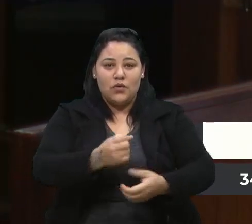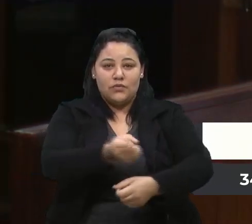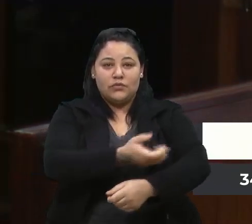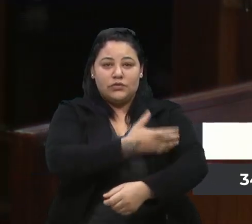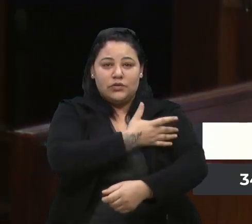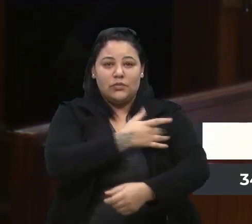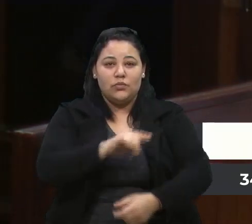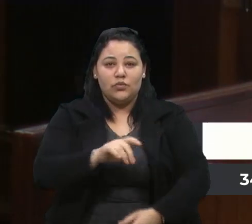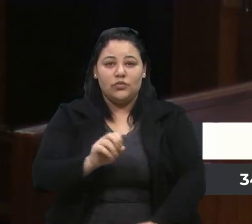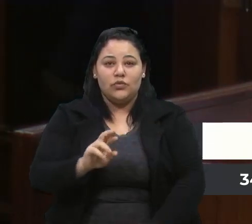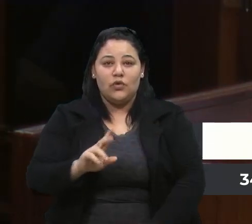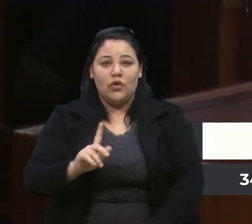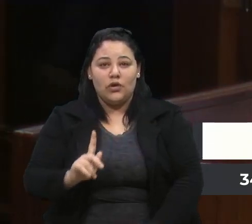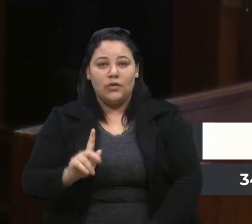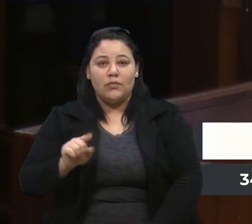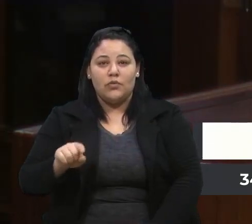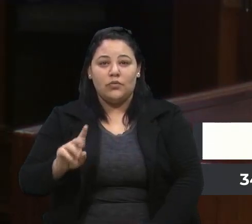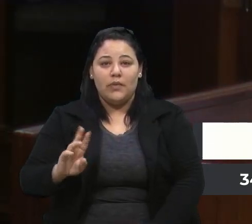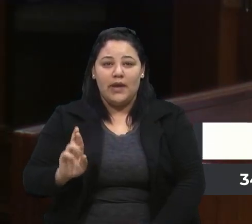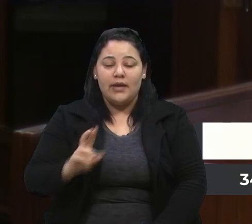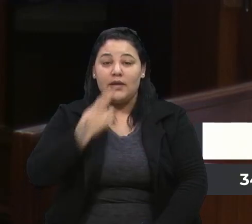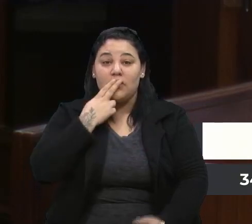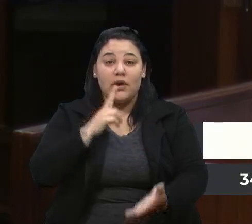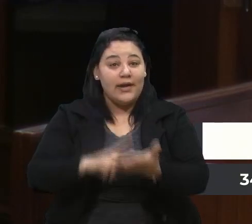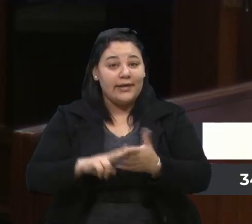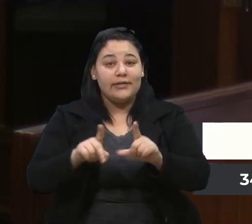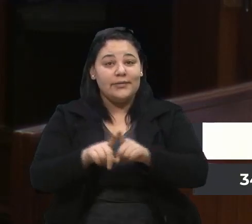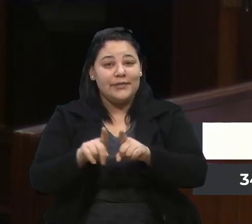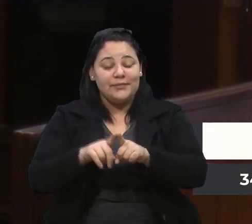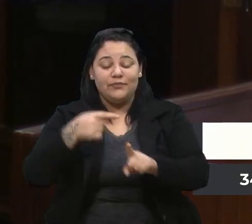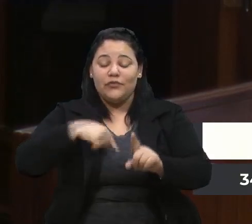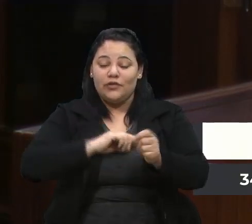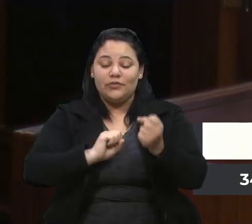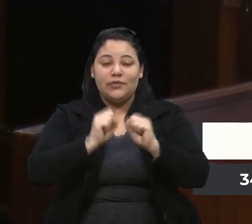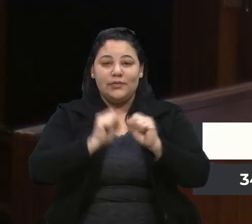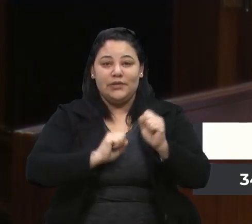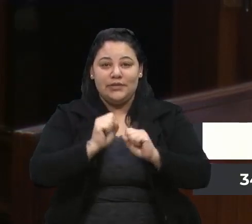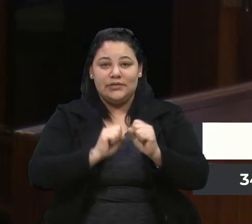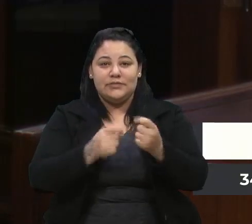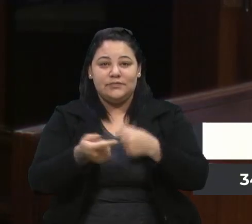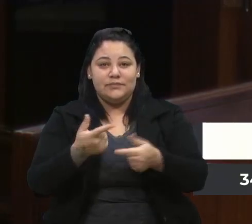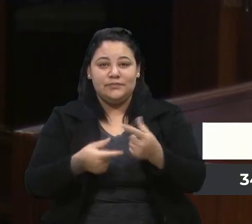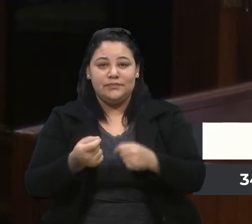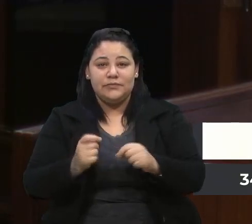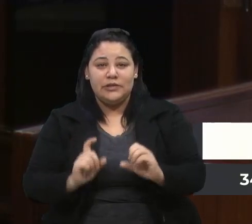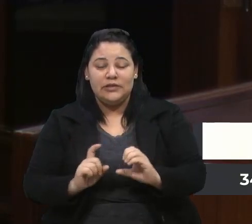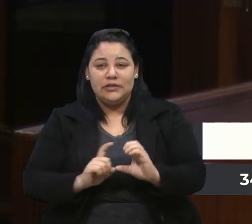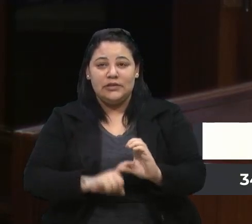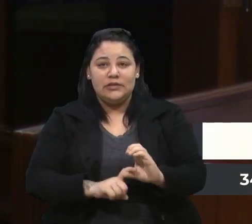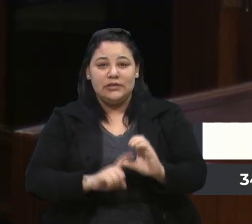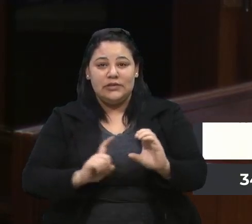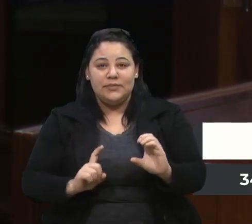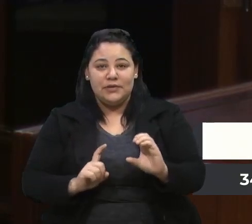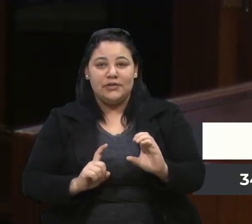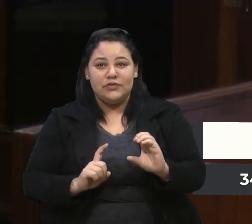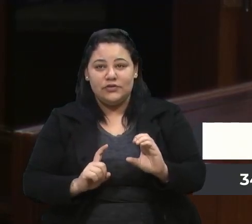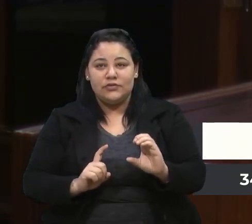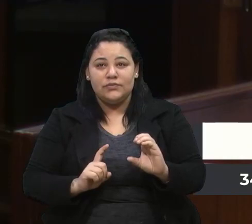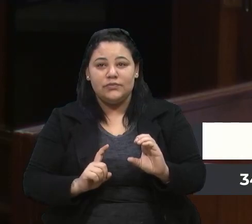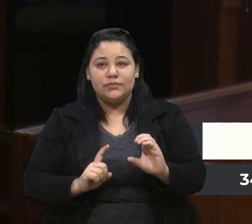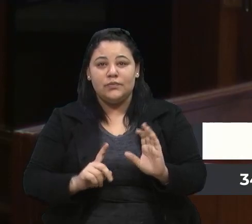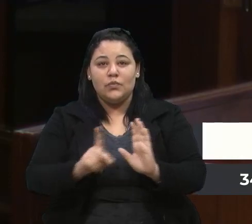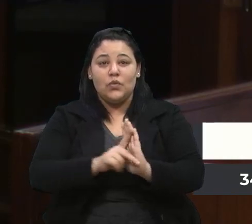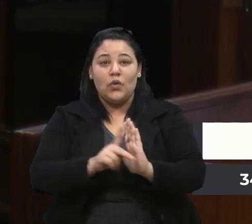apoioemocional@cvv.org.br, além de cartas. O CVV é uma entidade financeira e ativamente independente, mantida pelos próprios